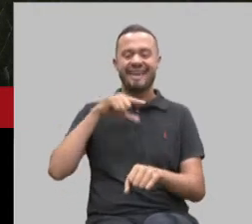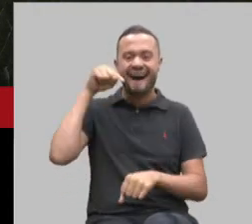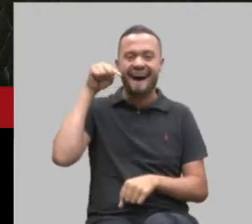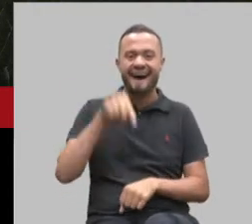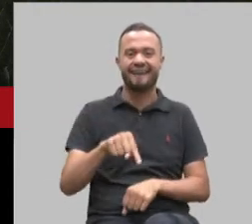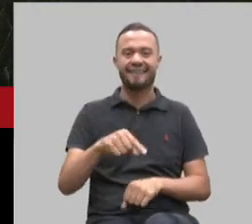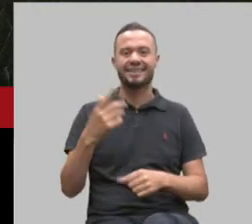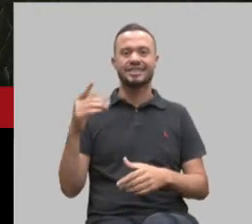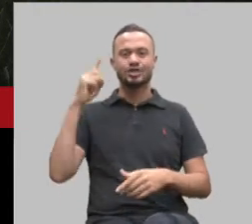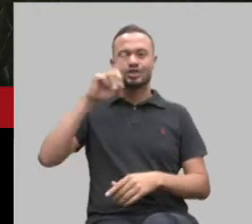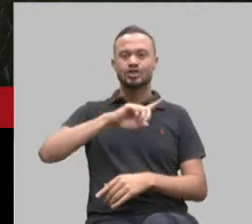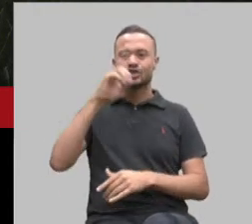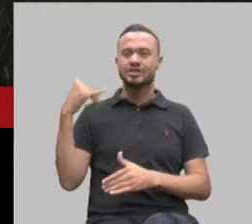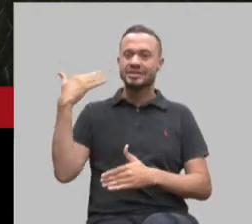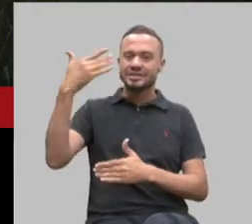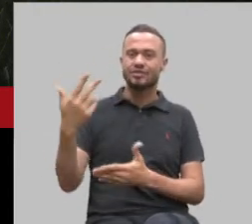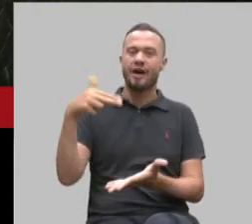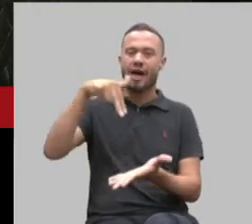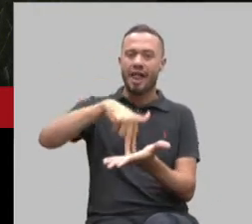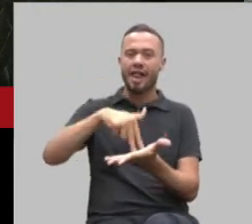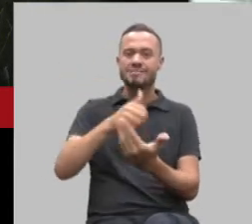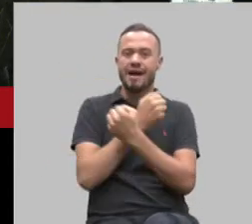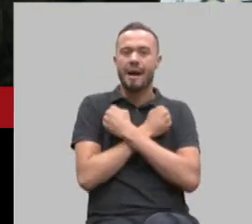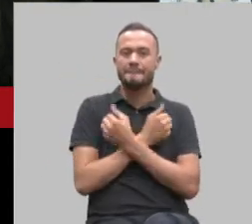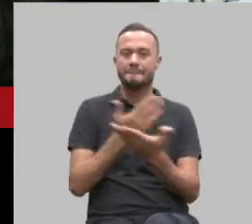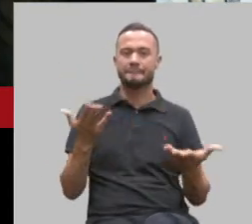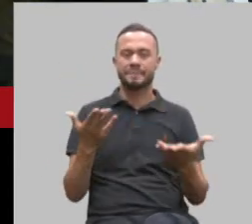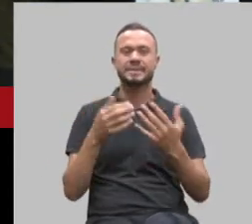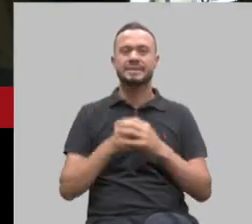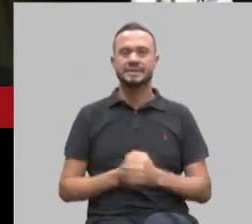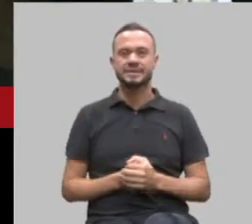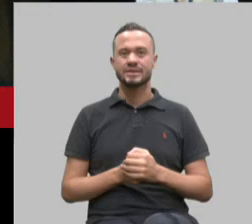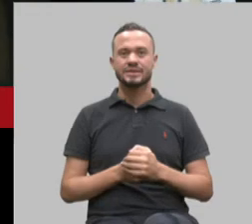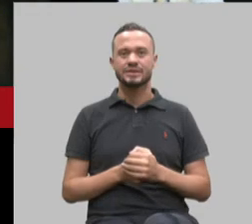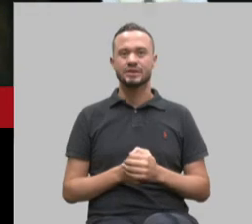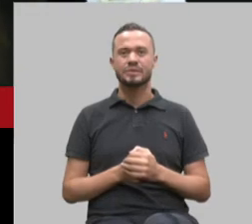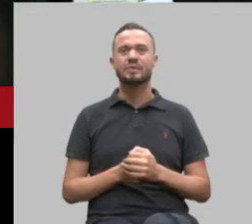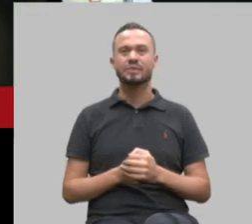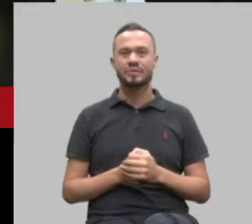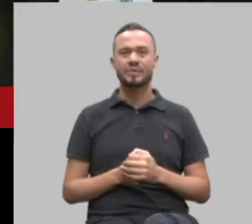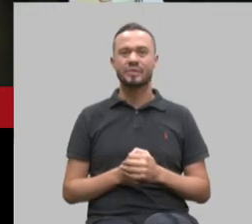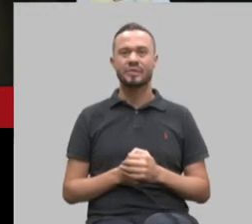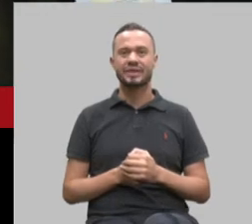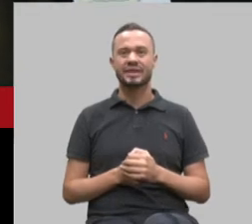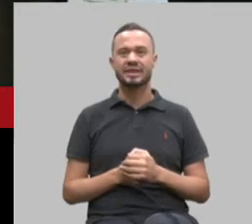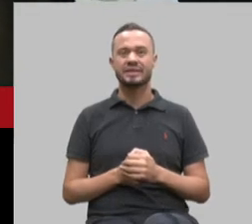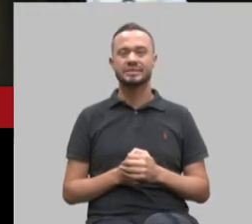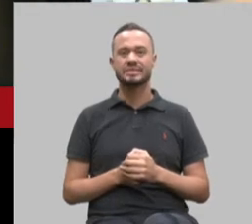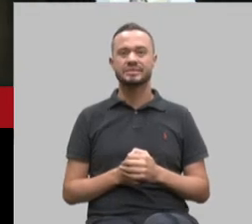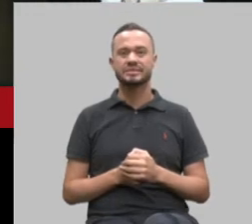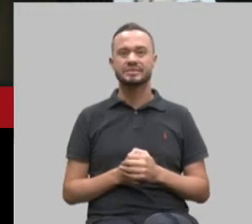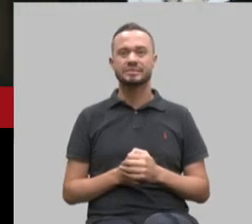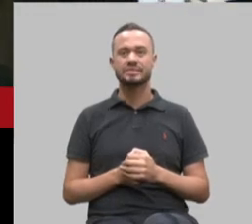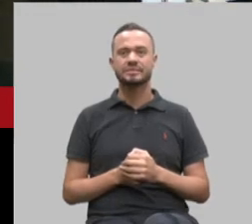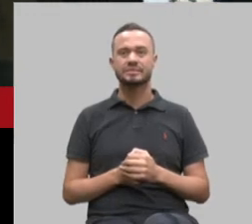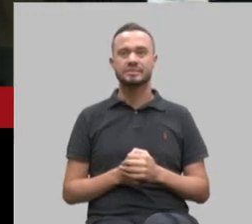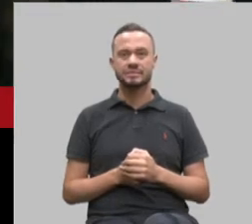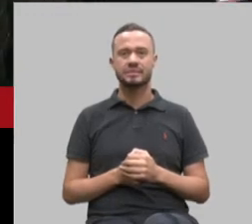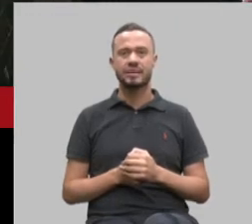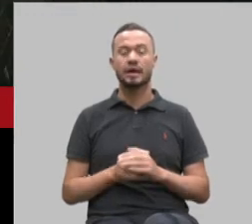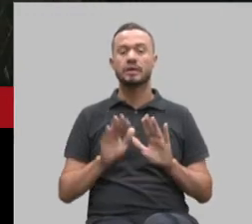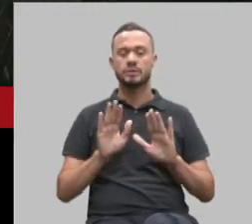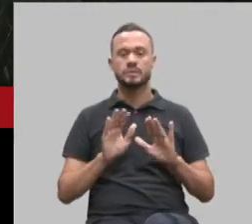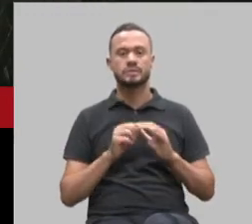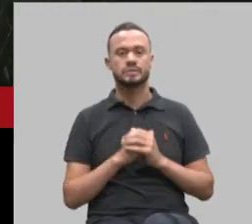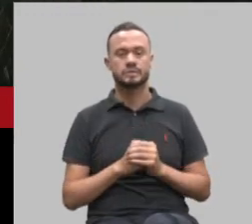dias que vocês estão aqui um abraço gente antes de encerar todo mundo vir aqui na frente depois fazer uma foto tá